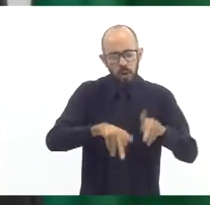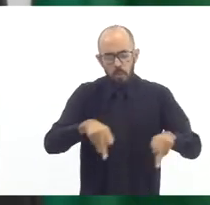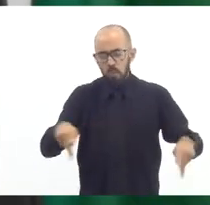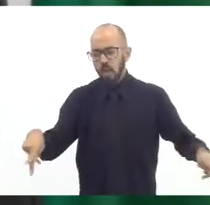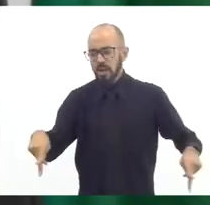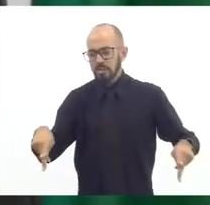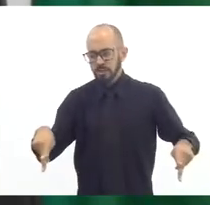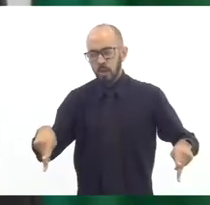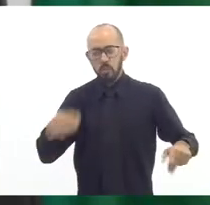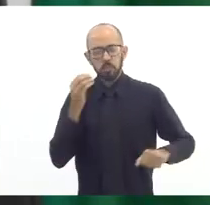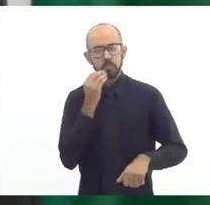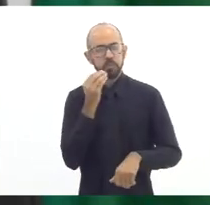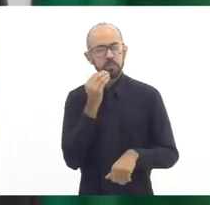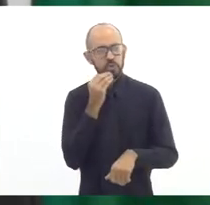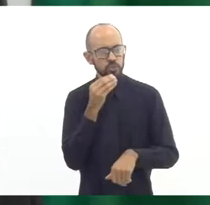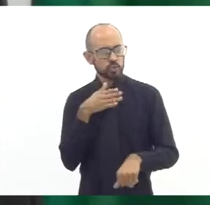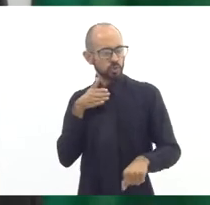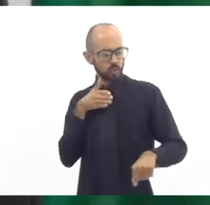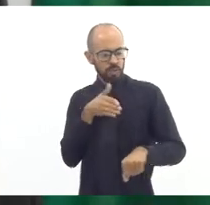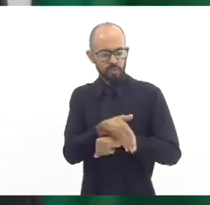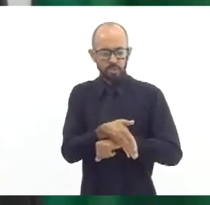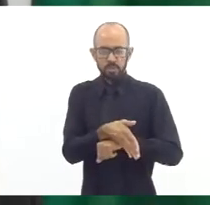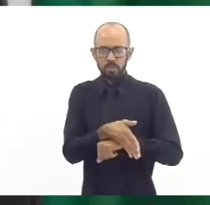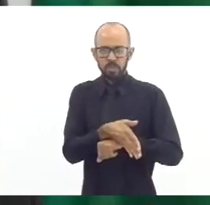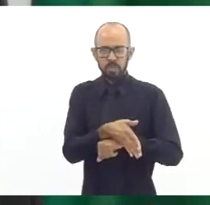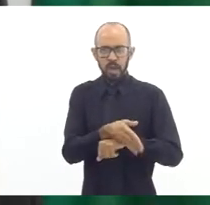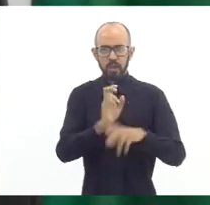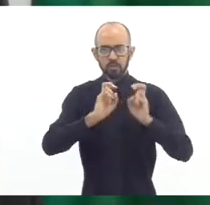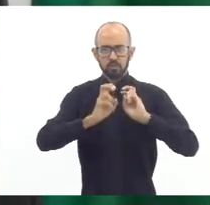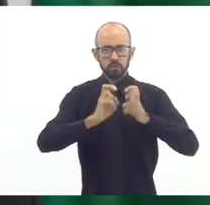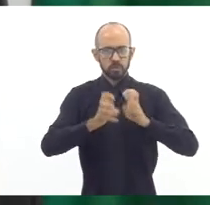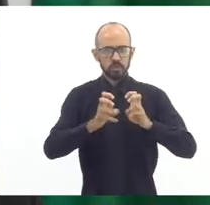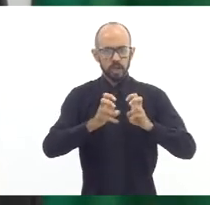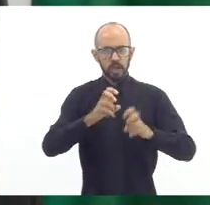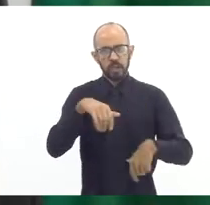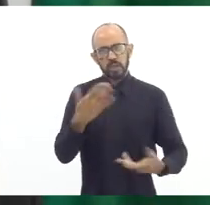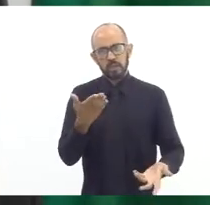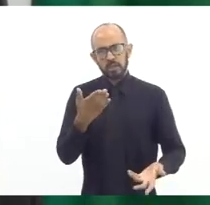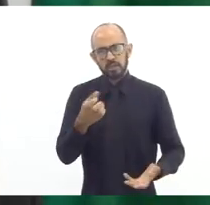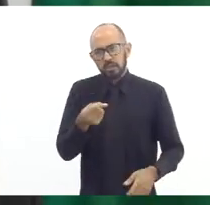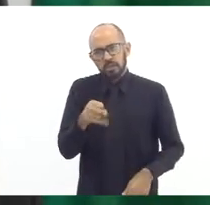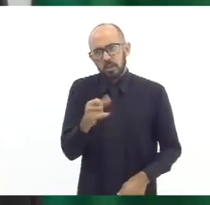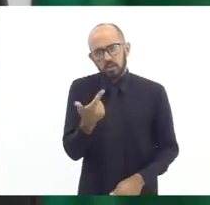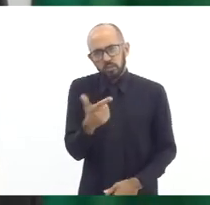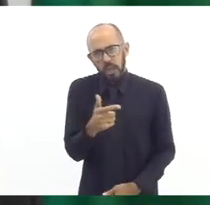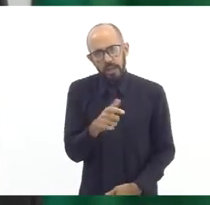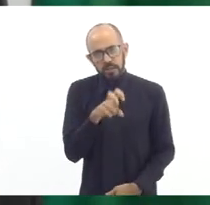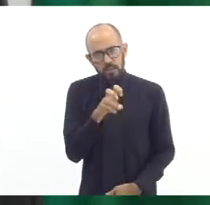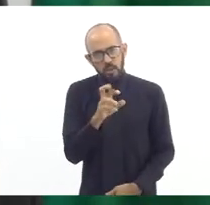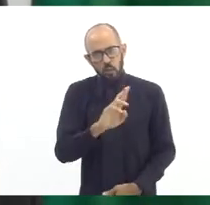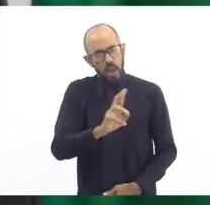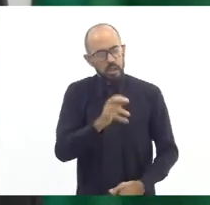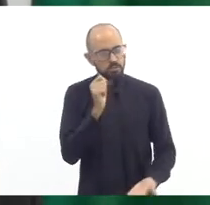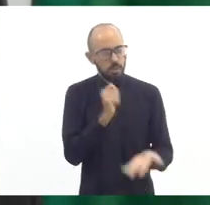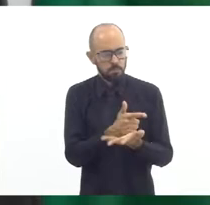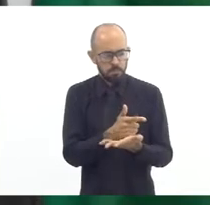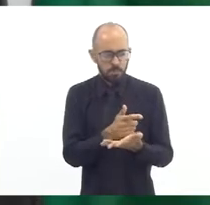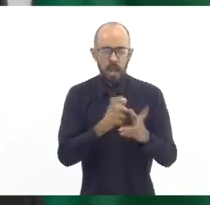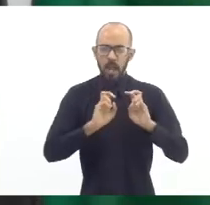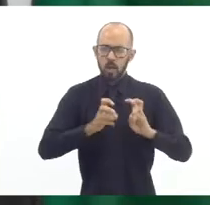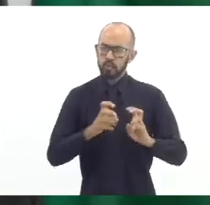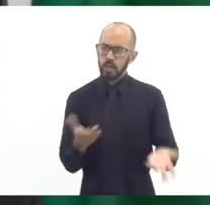deixar de embarcar no trem da Supervia sem ter R$5 para pagar a passagem. Isso